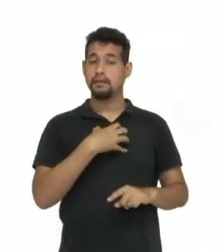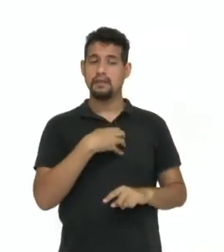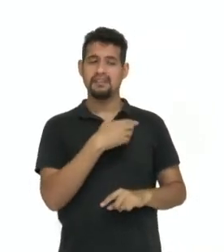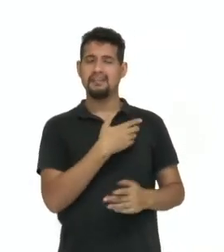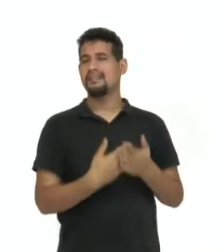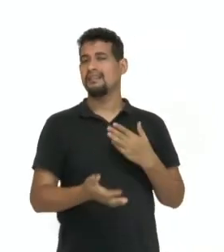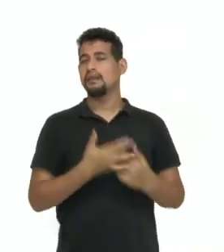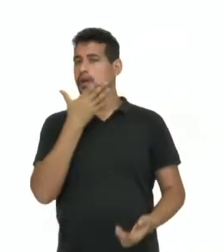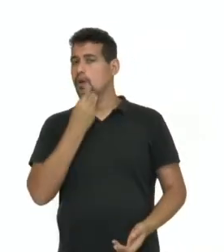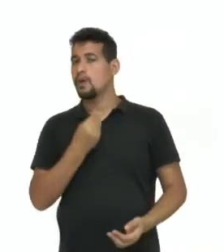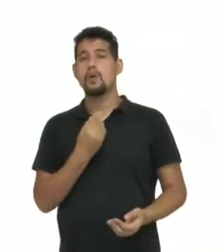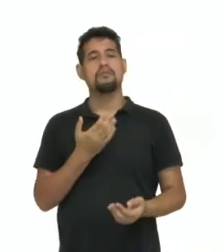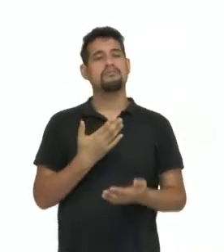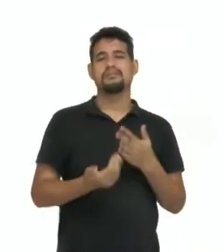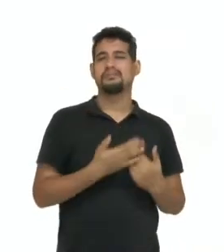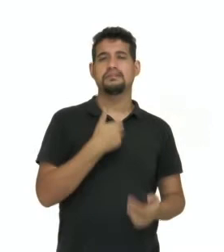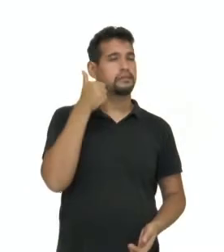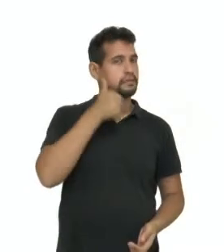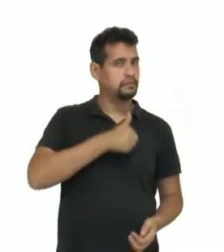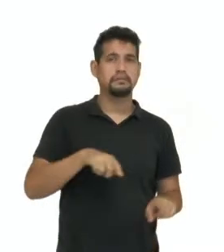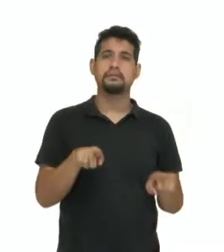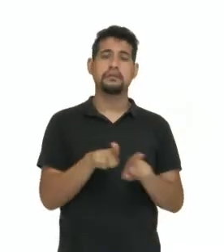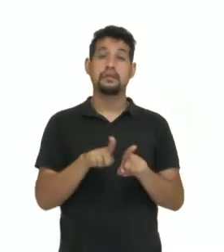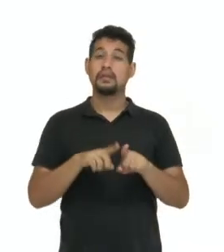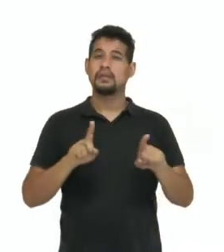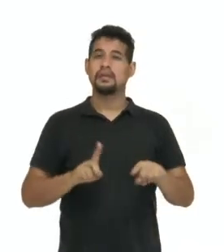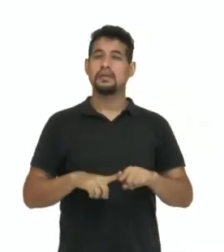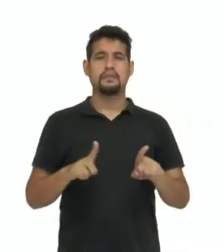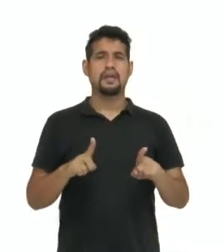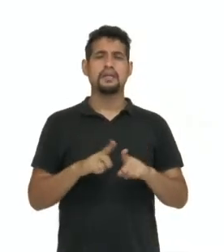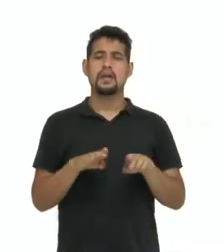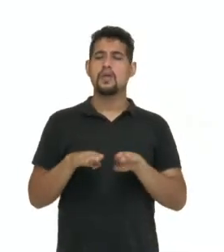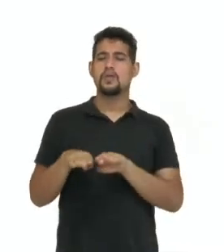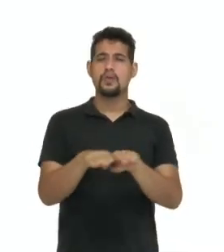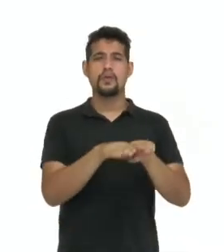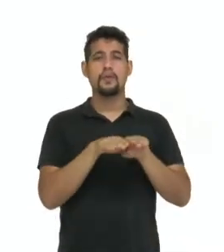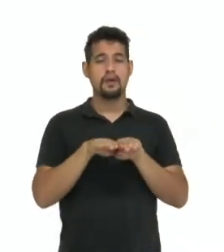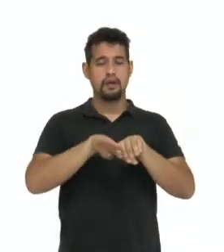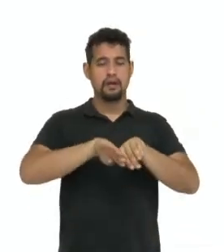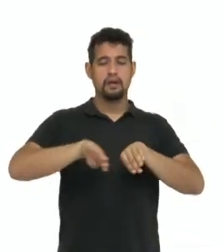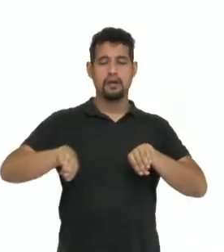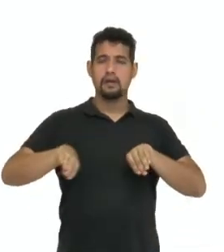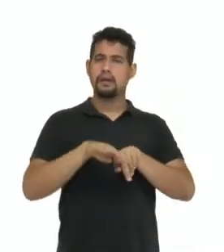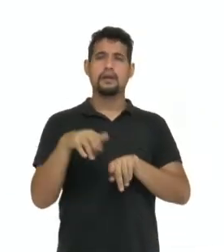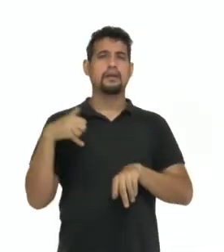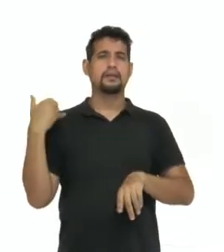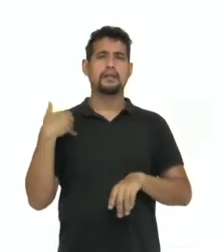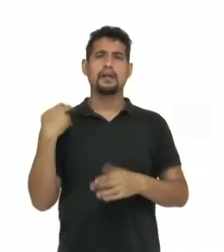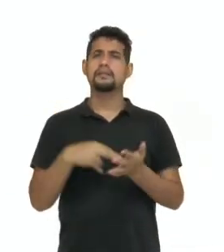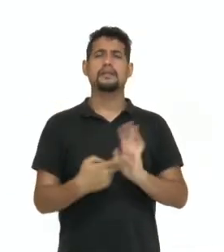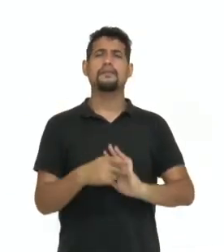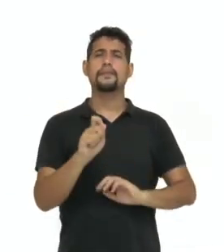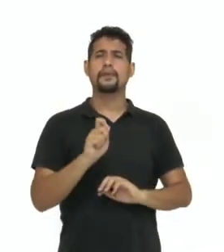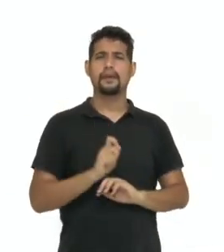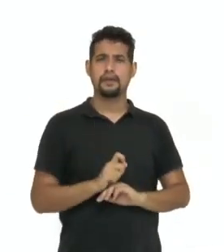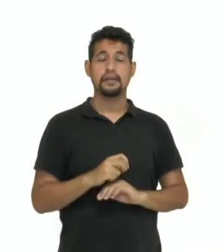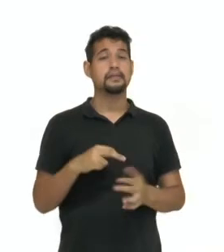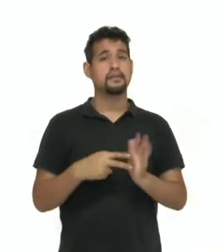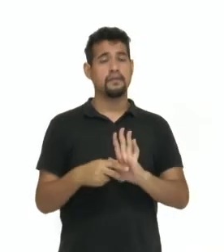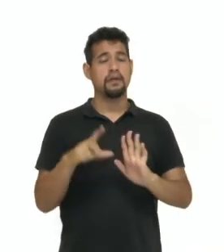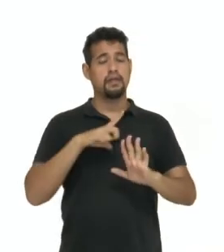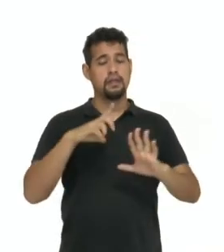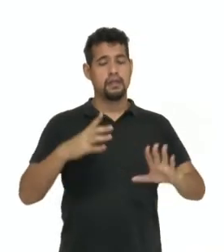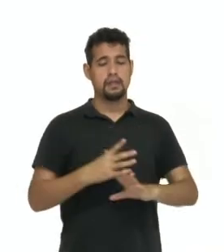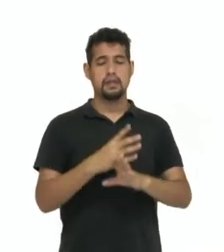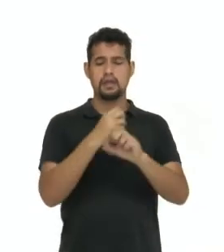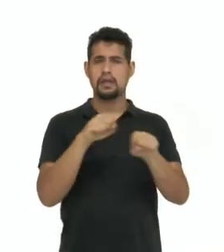para o masculino quanto para o feminino. E essa normatização de divisões de idade, né, que